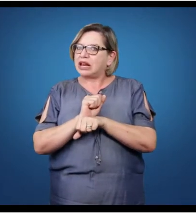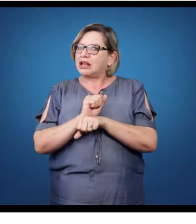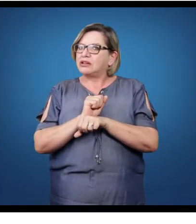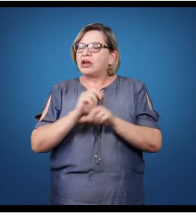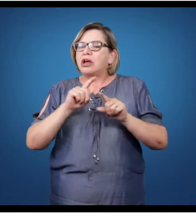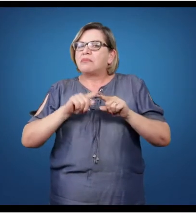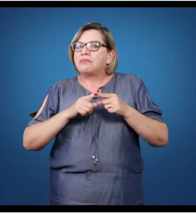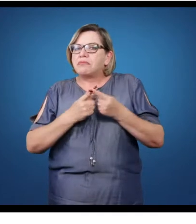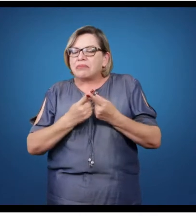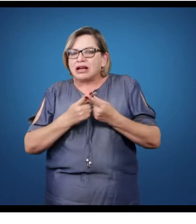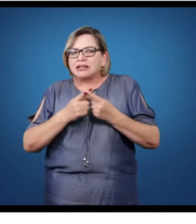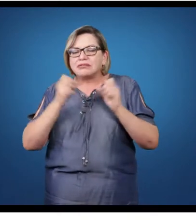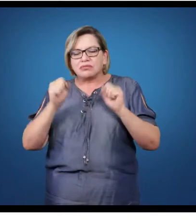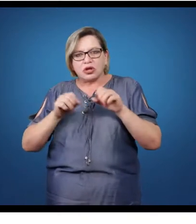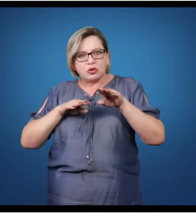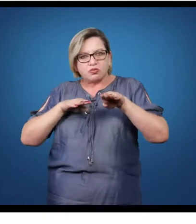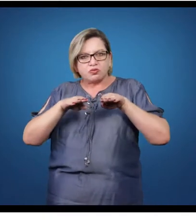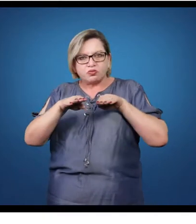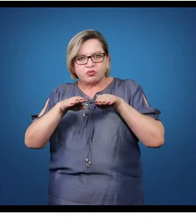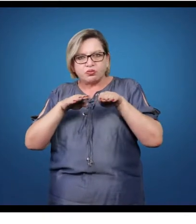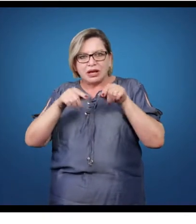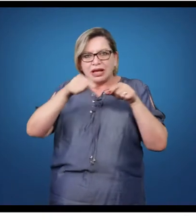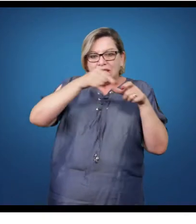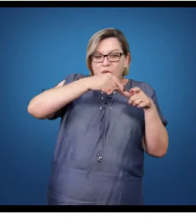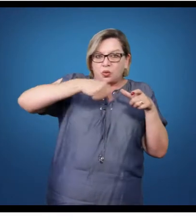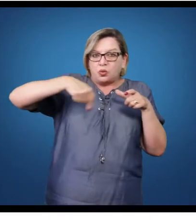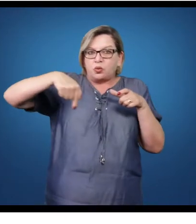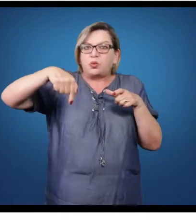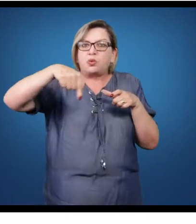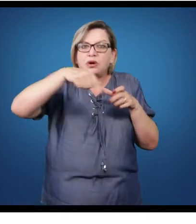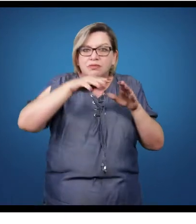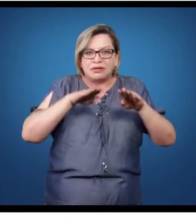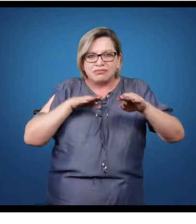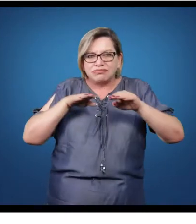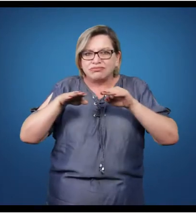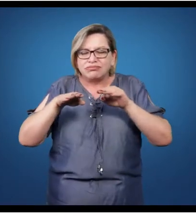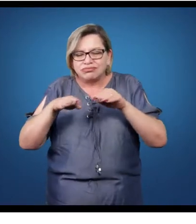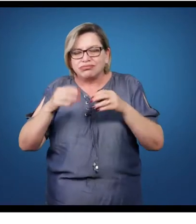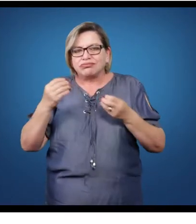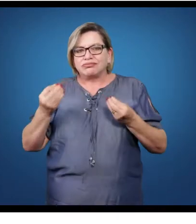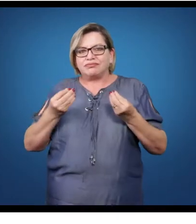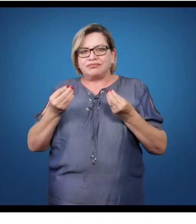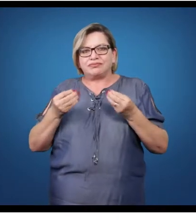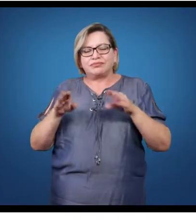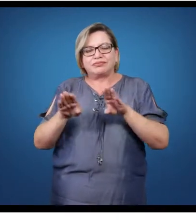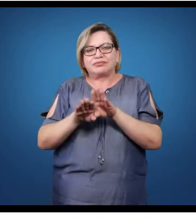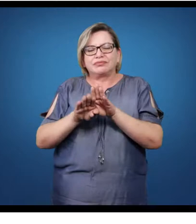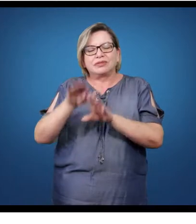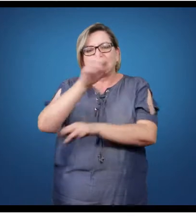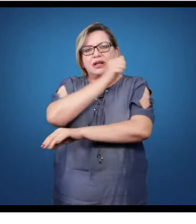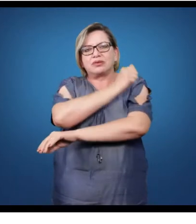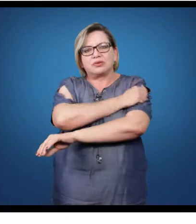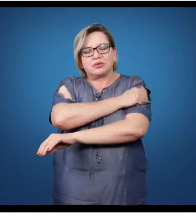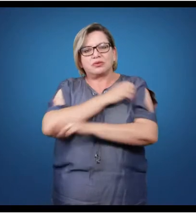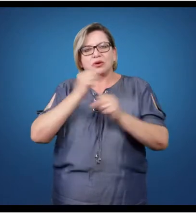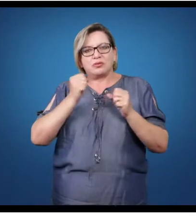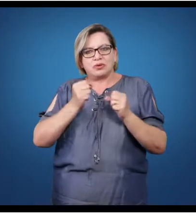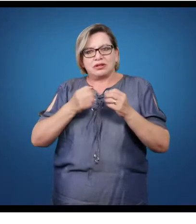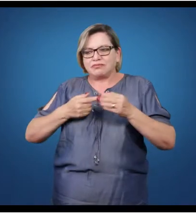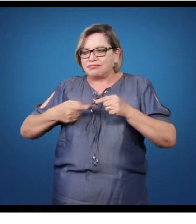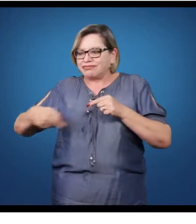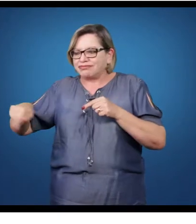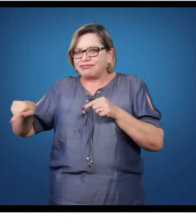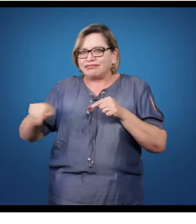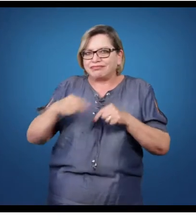mas você pode como professor local pode ser um móvel ou não o aluno pode ser mover na linha